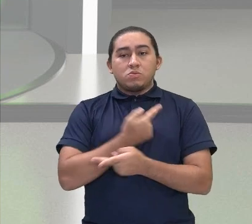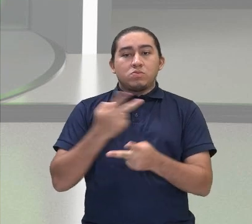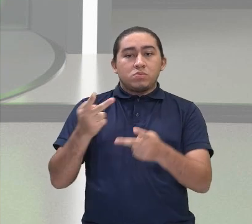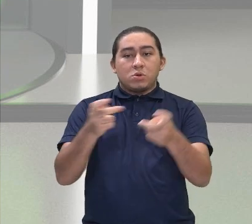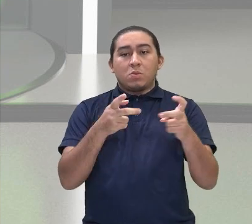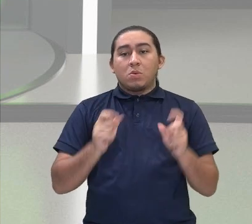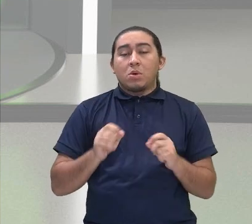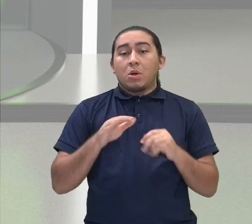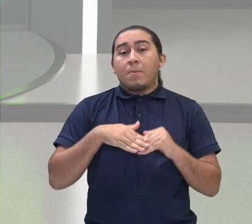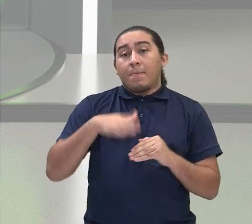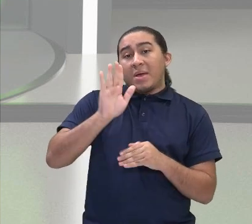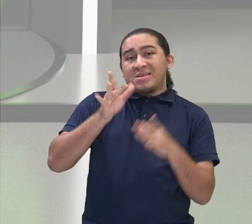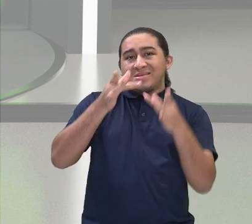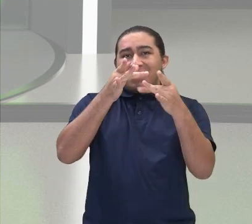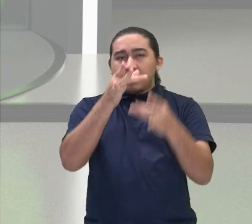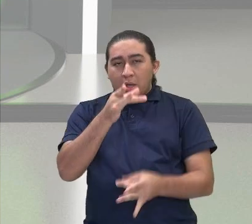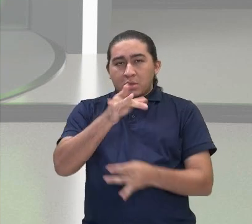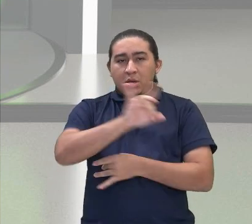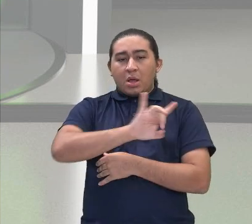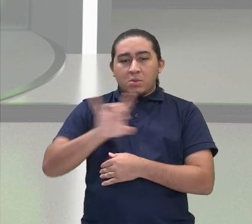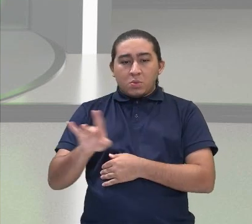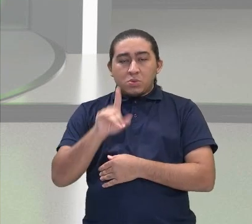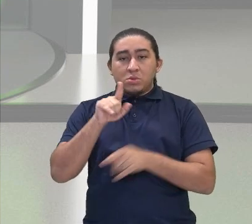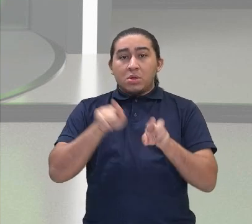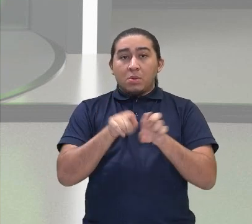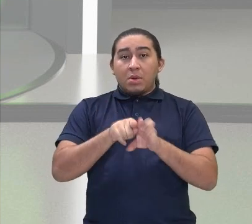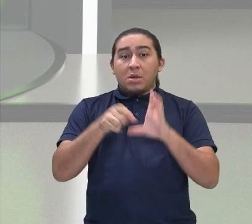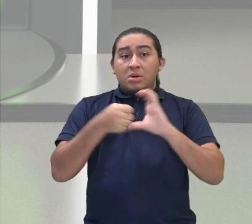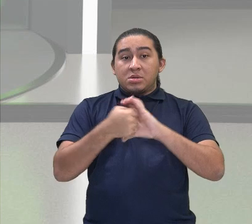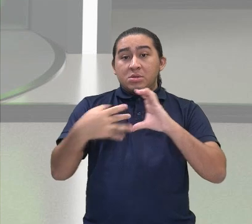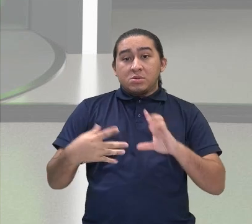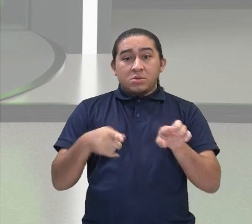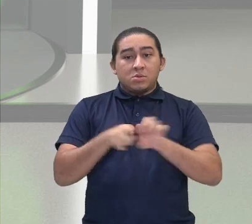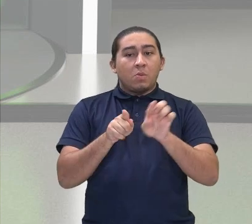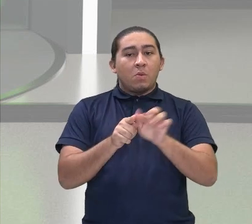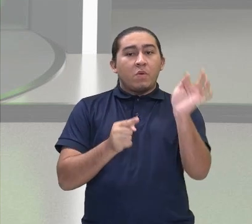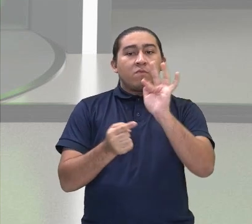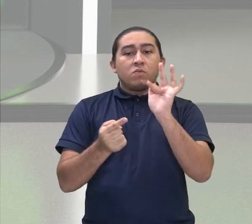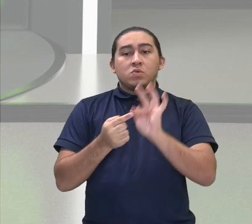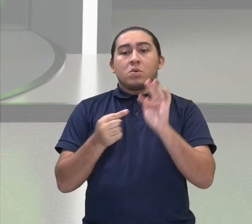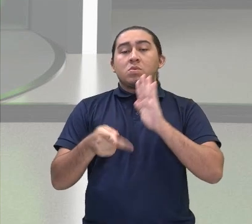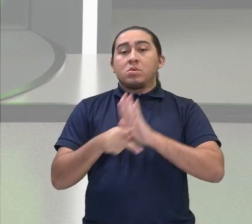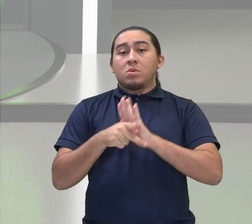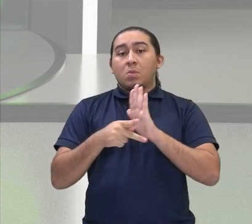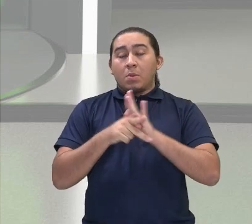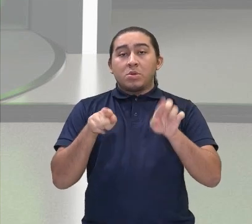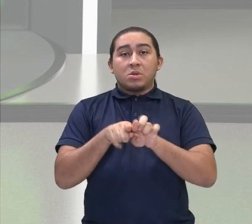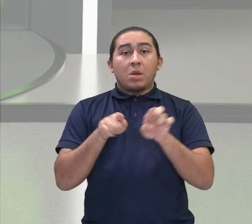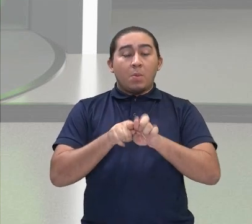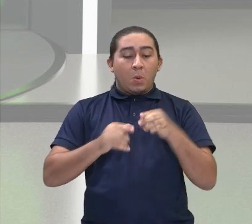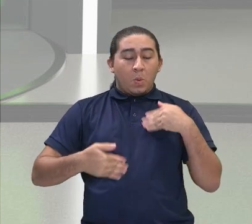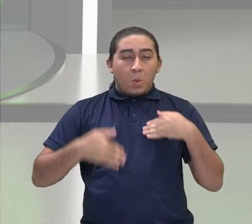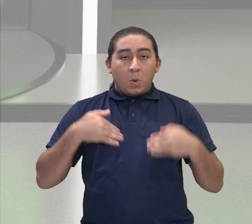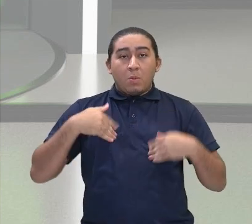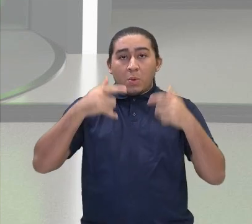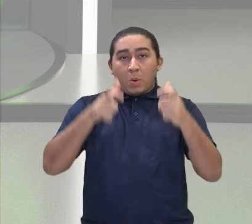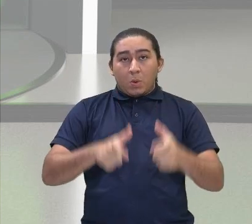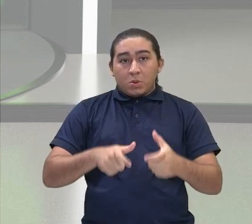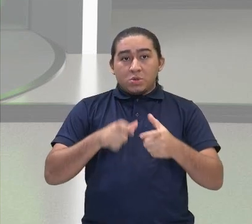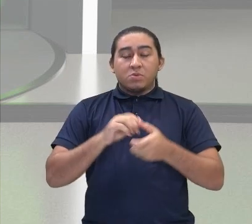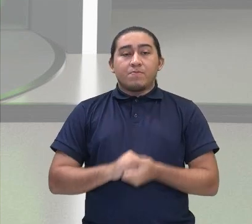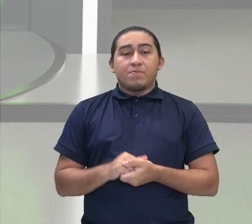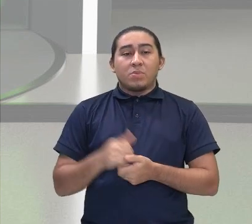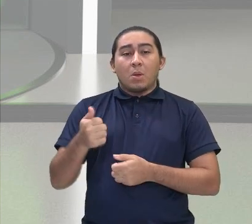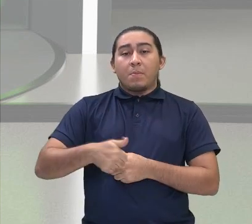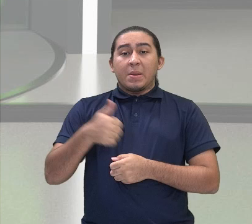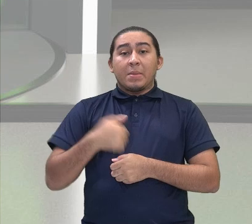com mais detalhes cada um deles, né, suas características, a função, os órgãos onde eles estão localizados. O primeiro que a